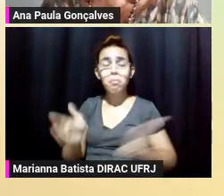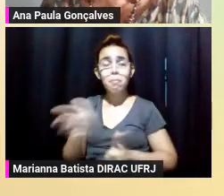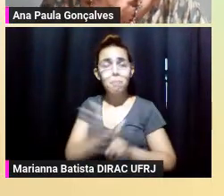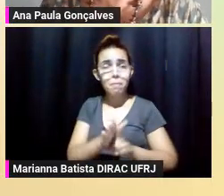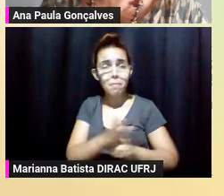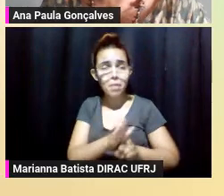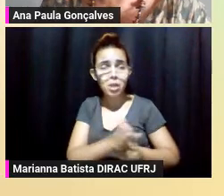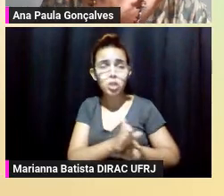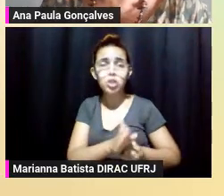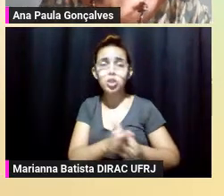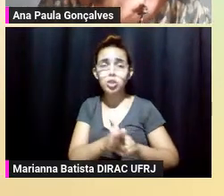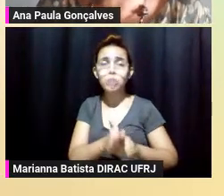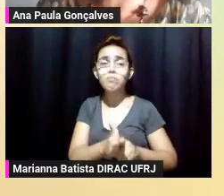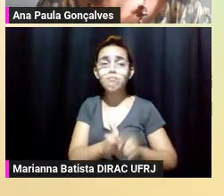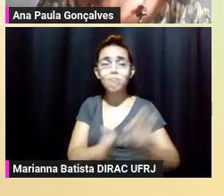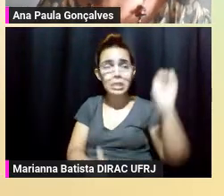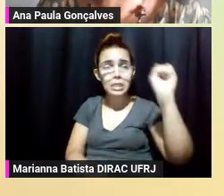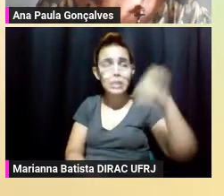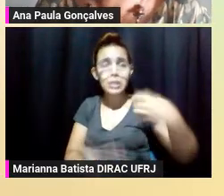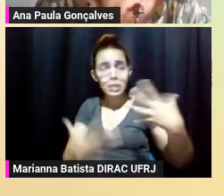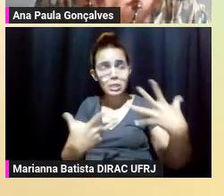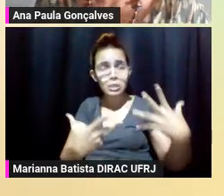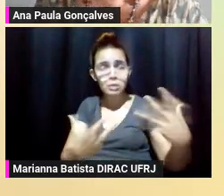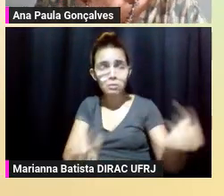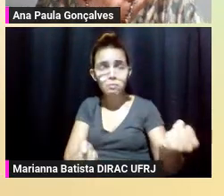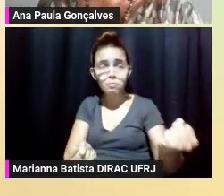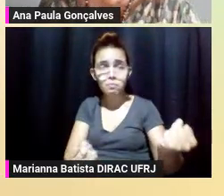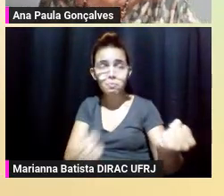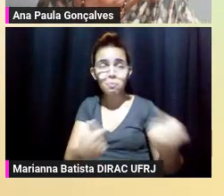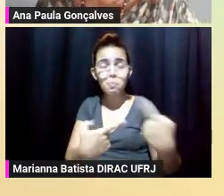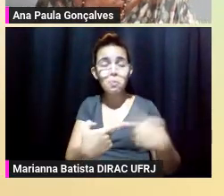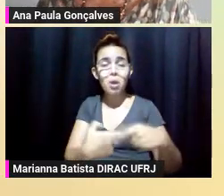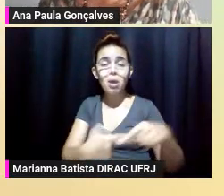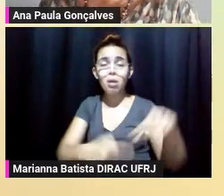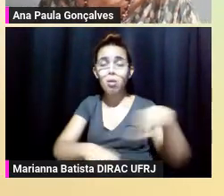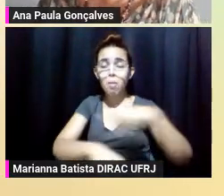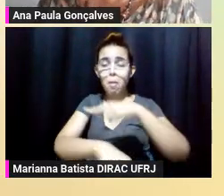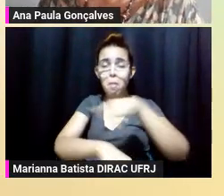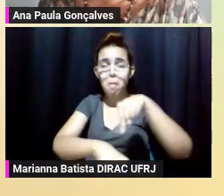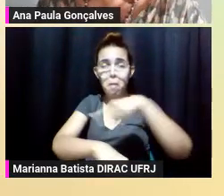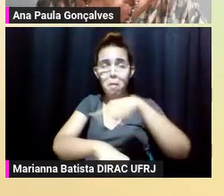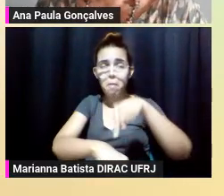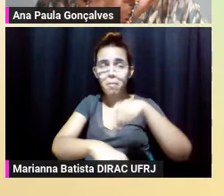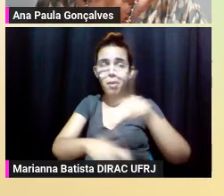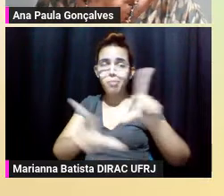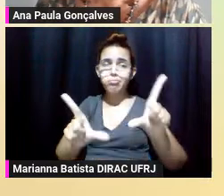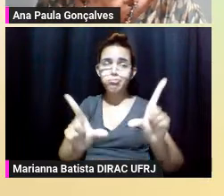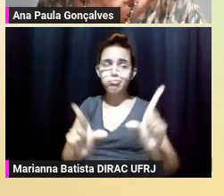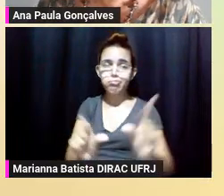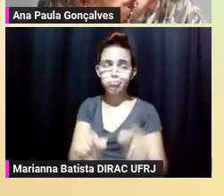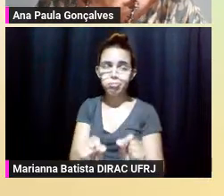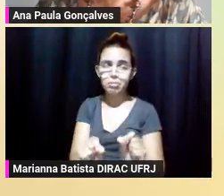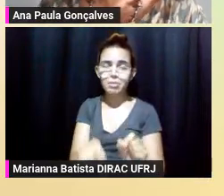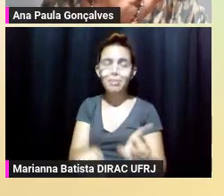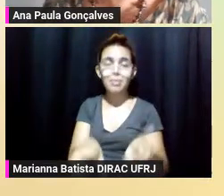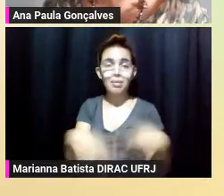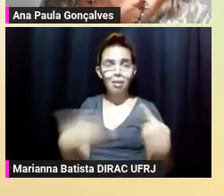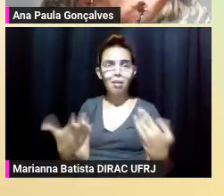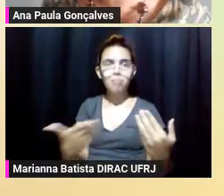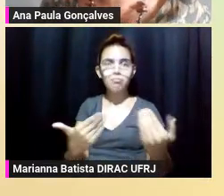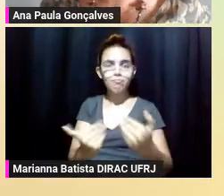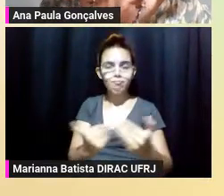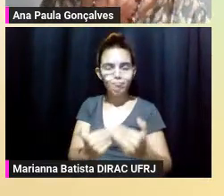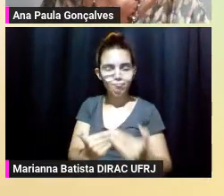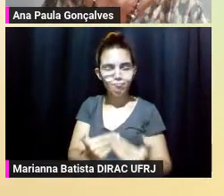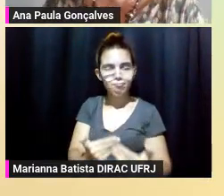até porque a minha carga horária estava bastante reduzida. E aí começa uma nova fase na minha vida